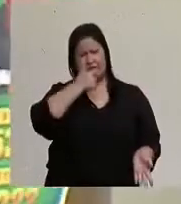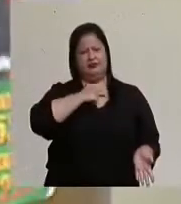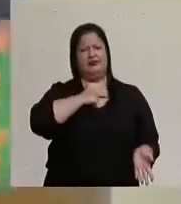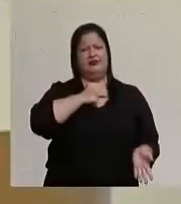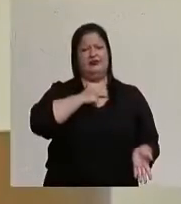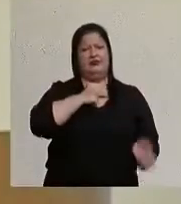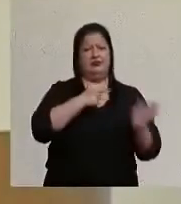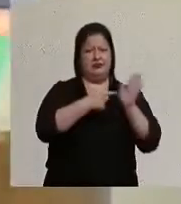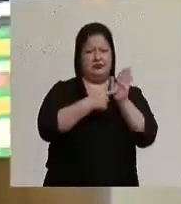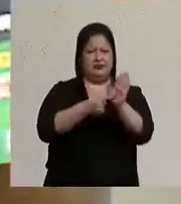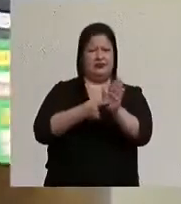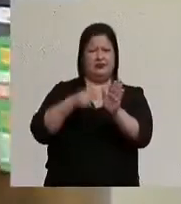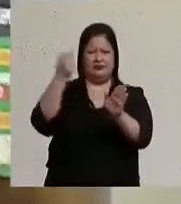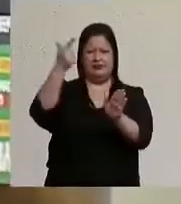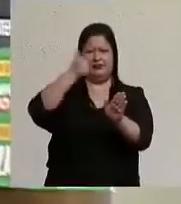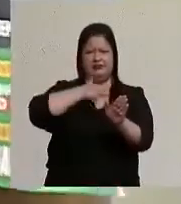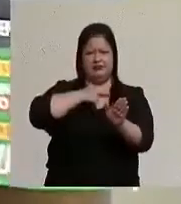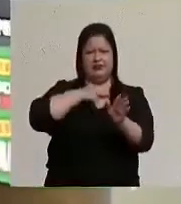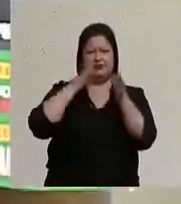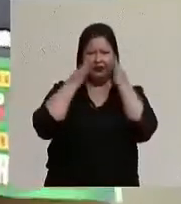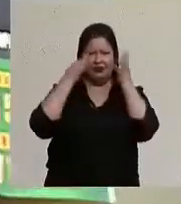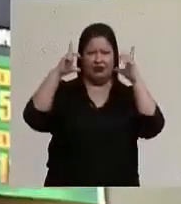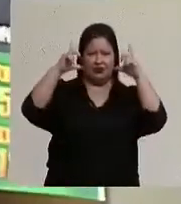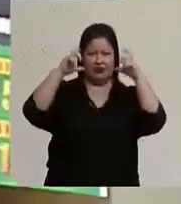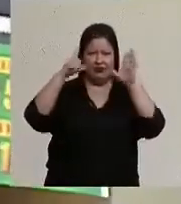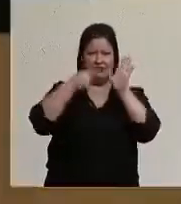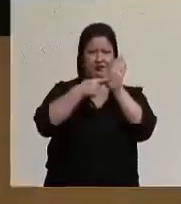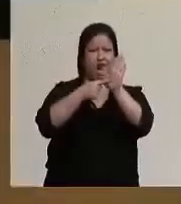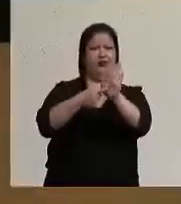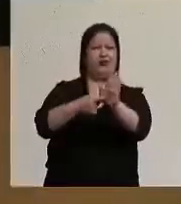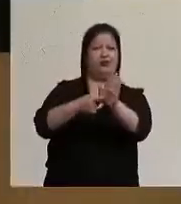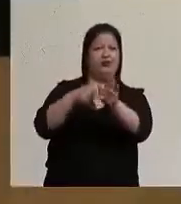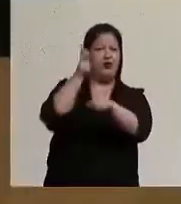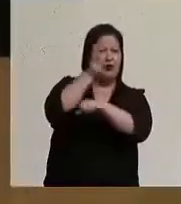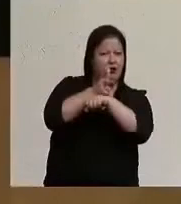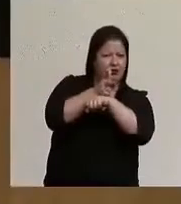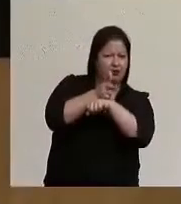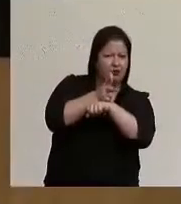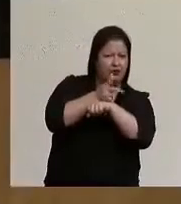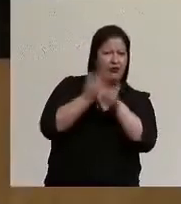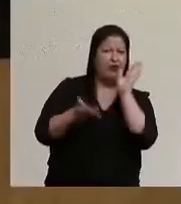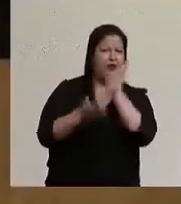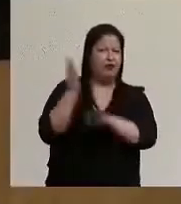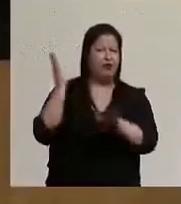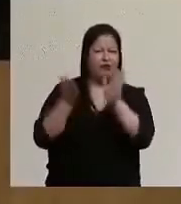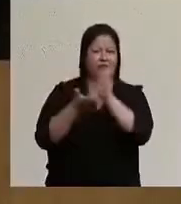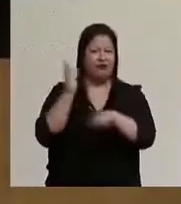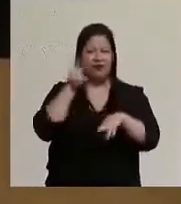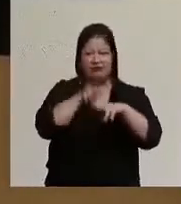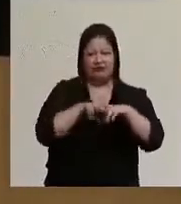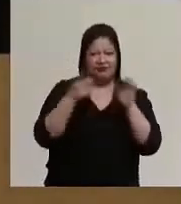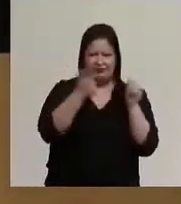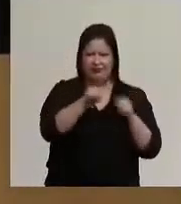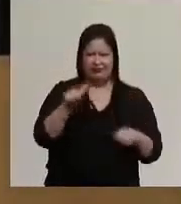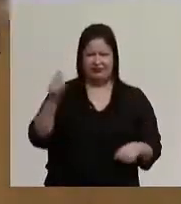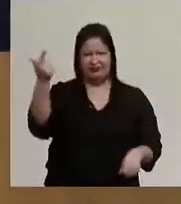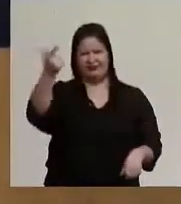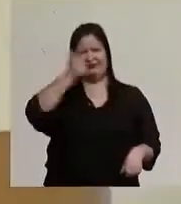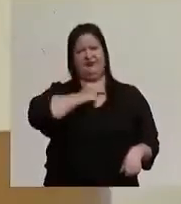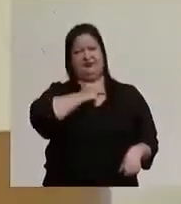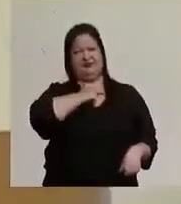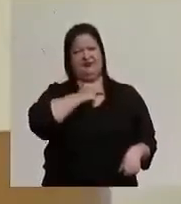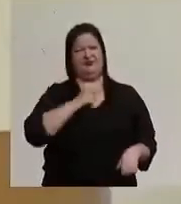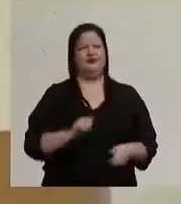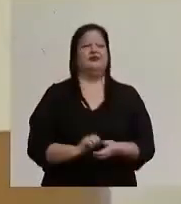Então tá aí uma coisa horrível fica bem a foto aqui ó não tá ali ó filma bem que ele saiu daqui é fujão não tá ali sentado você é horrível